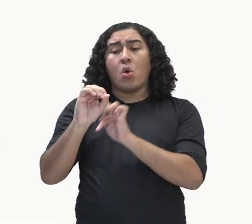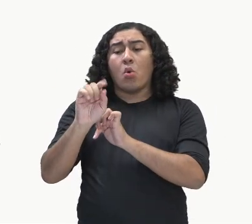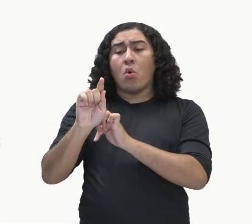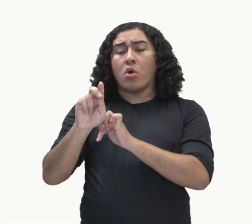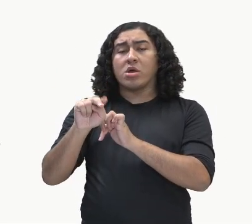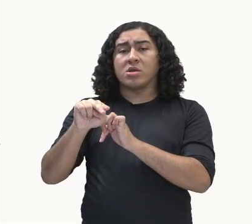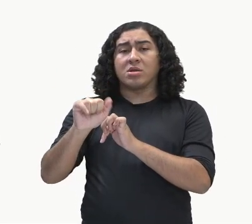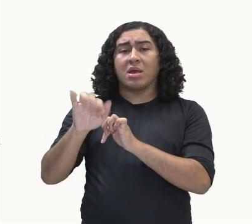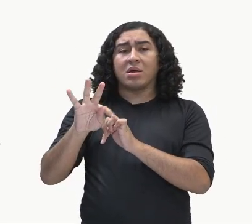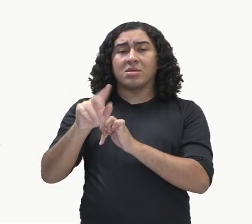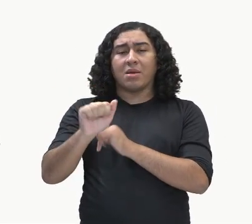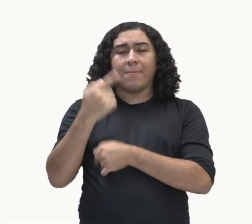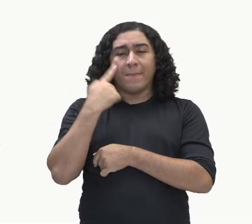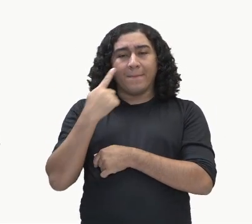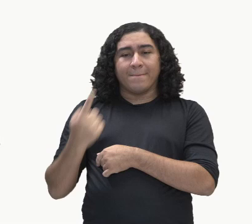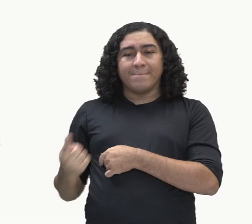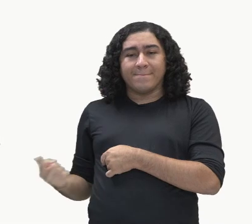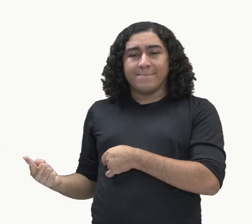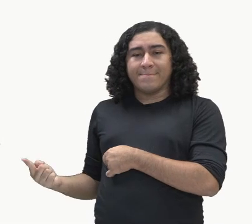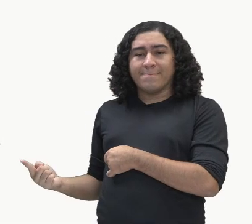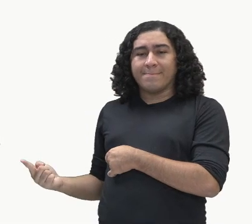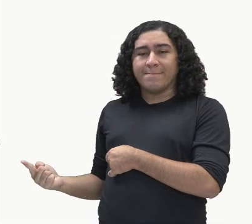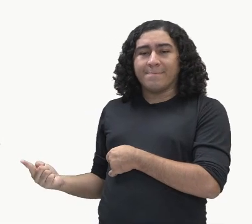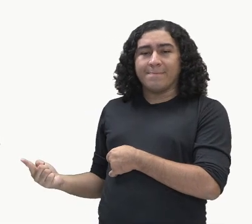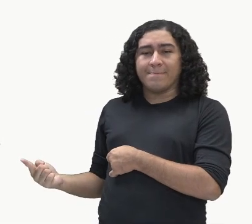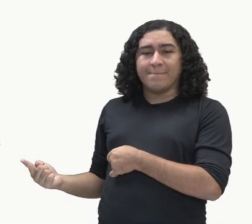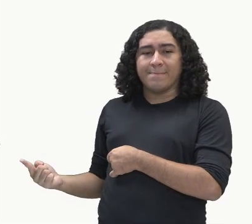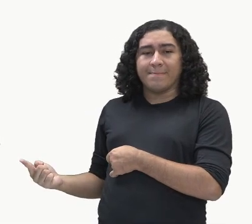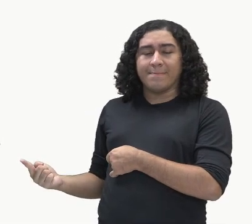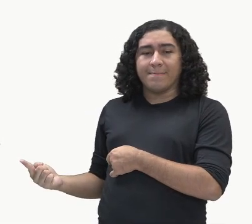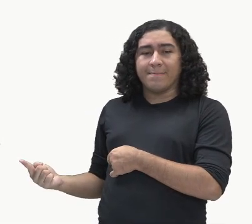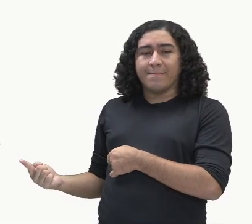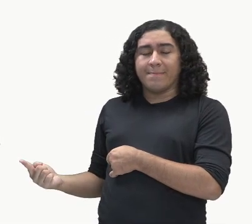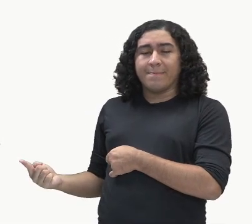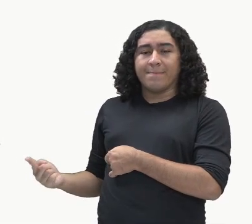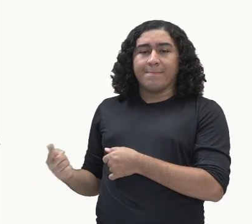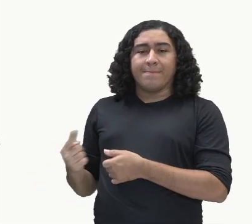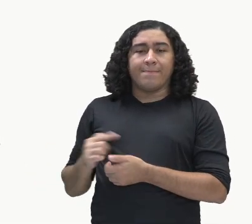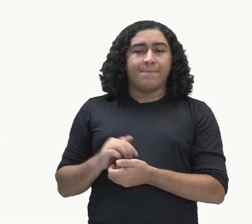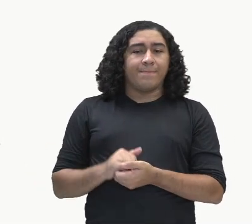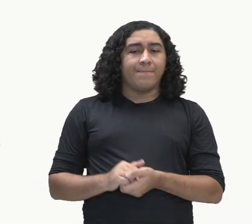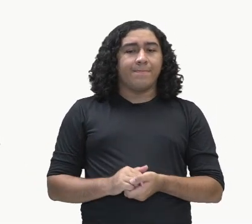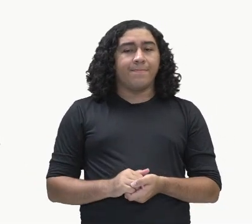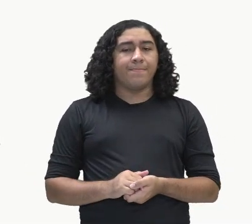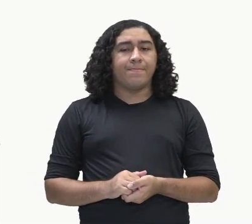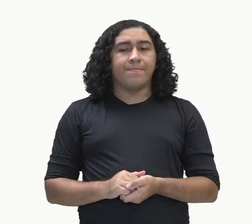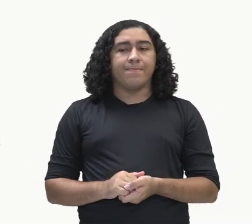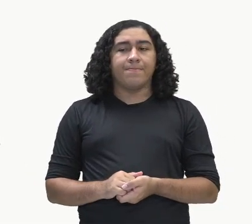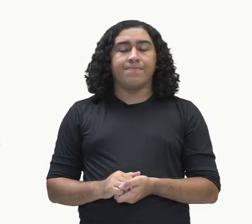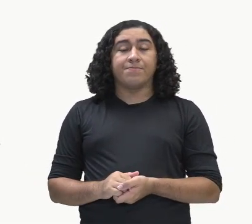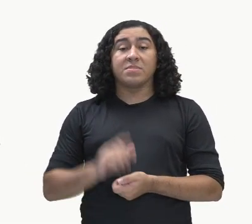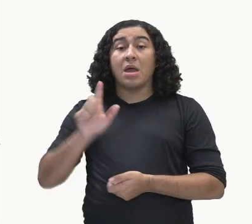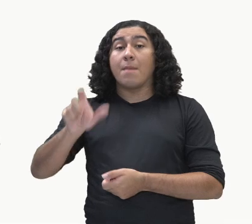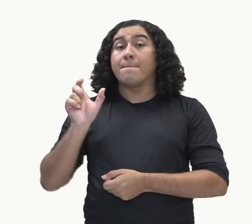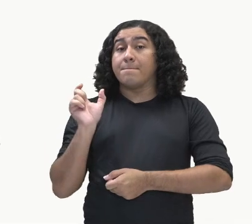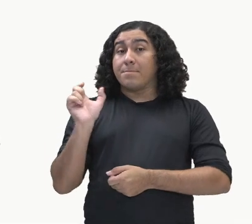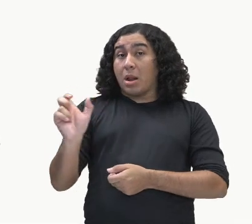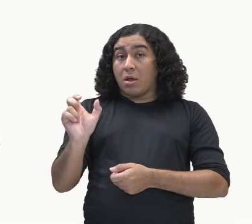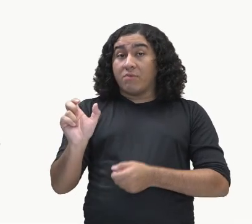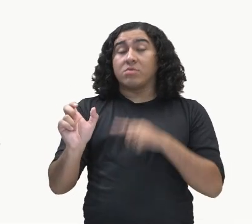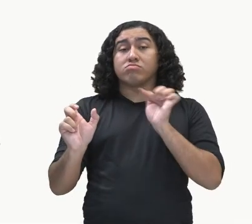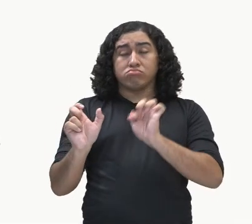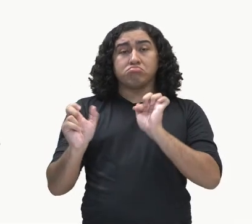cognatas? Vou escrever aqui palavras cognatas. Palavras cognatas são aquelas palavras que são